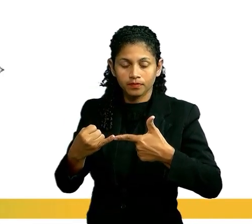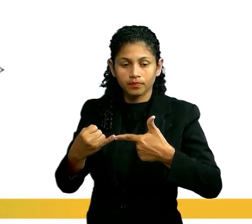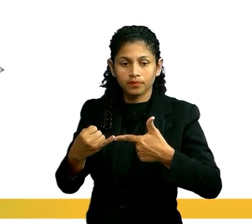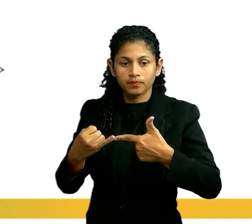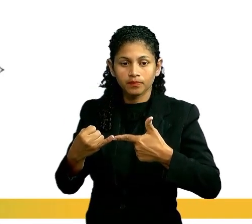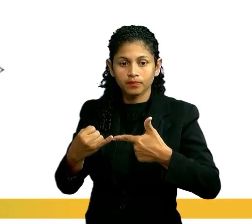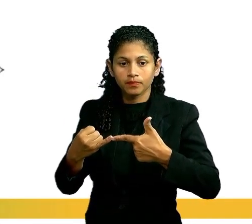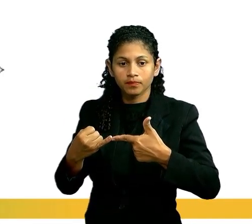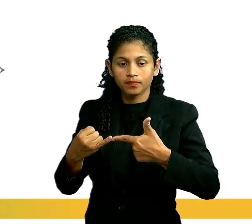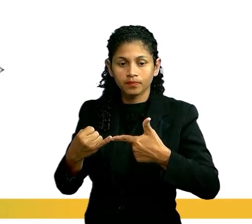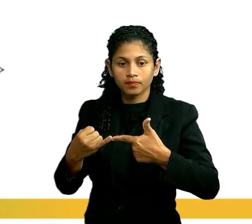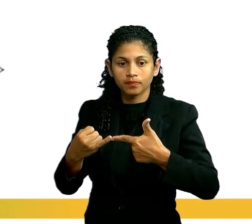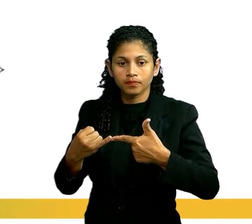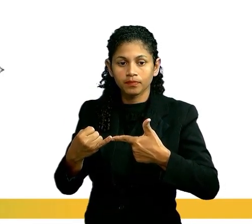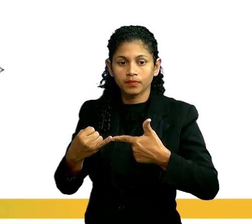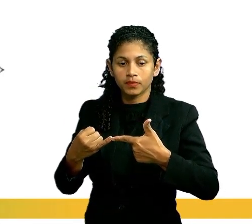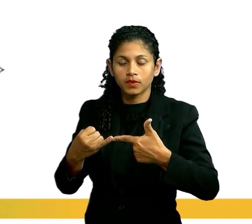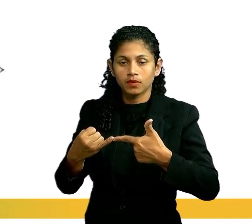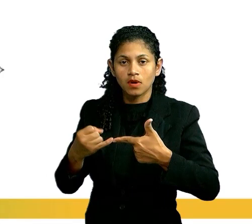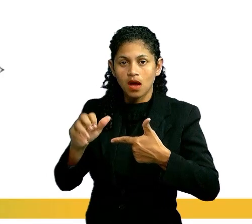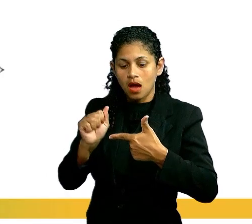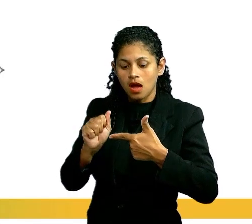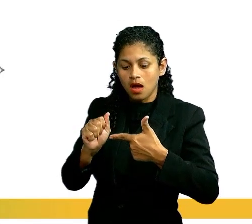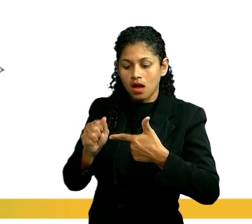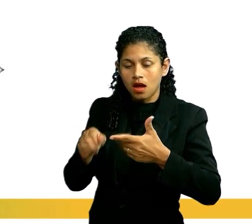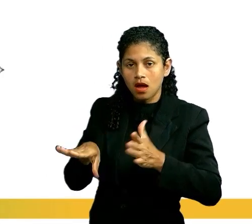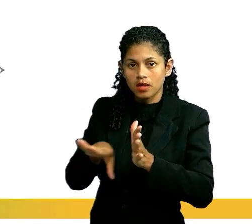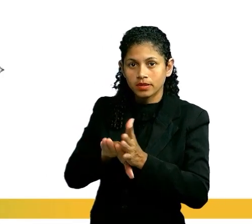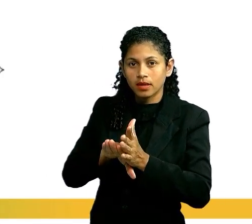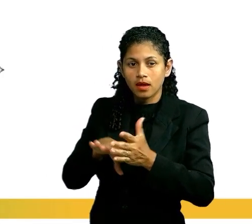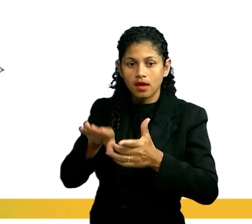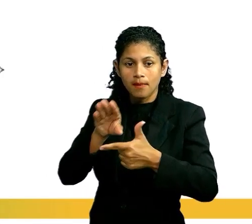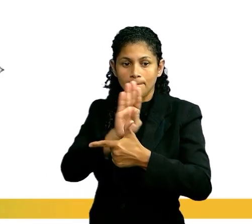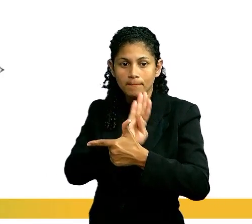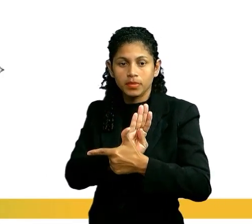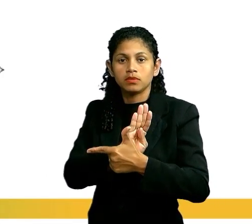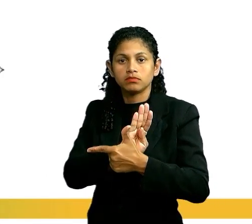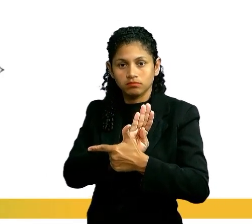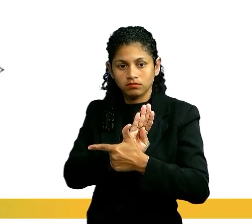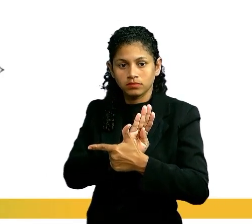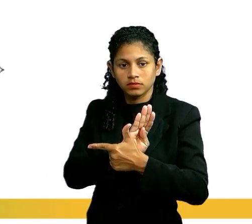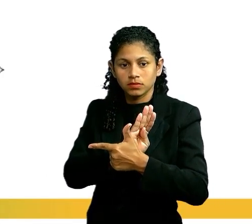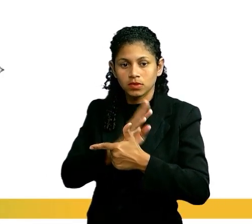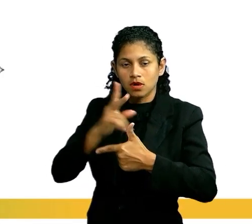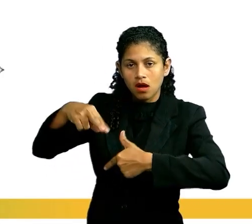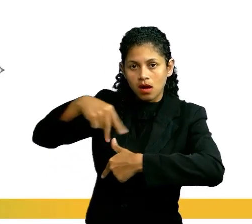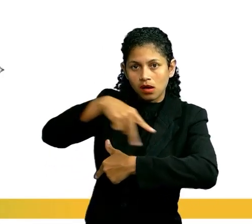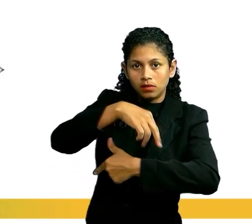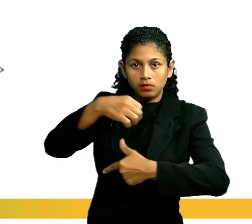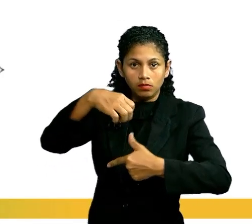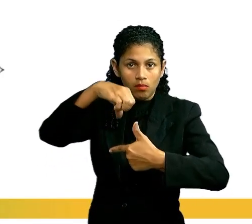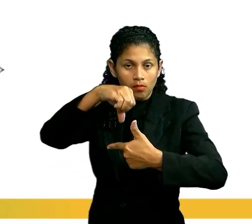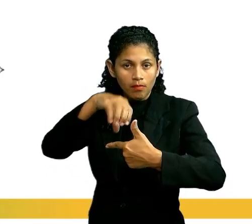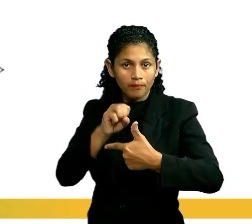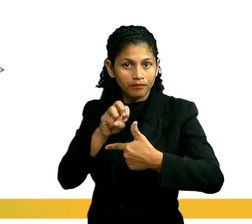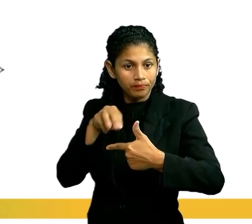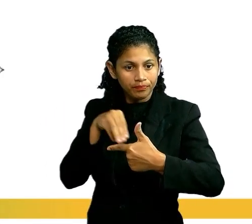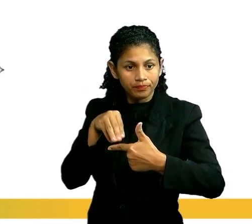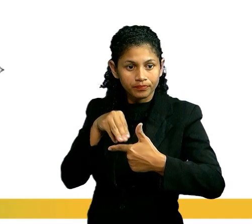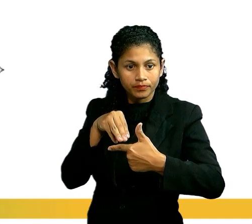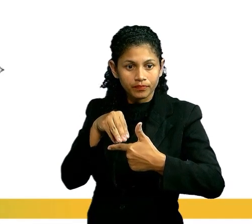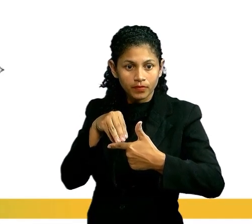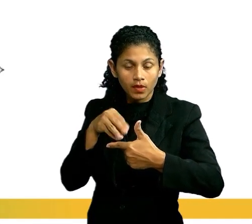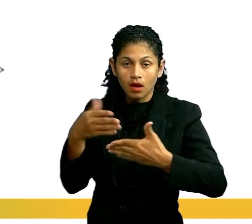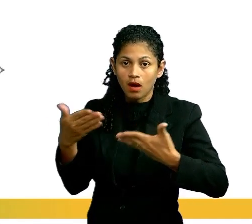Então, ela foi de A para B e aqui é 60. Ela andou 90 metros. Agora ela vai de B até aqui, até